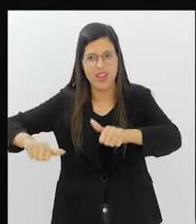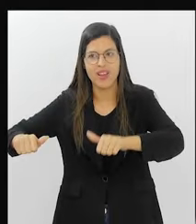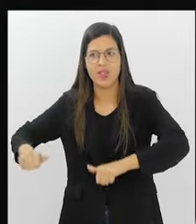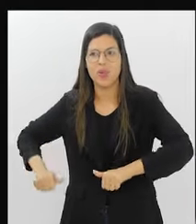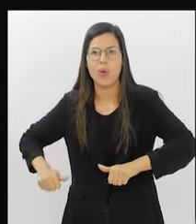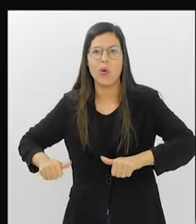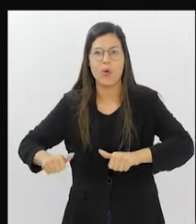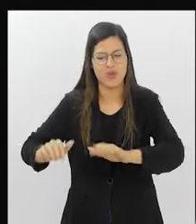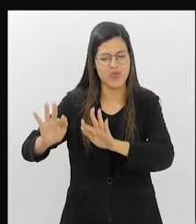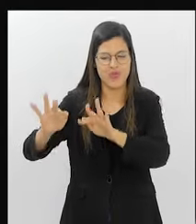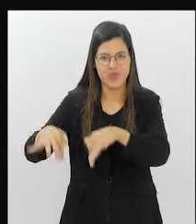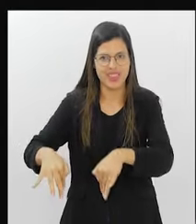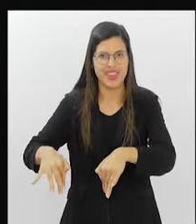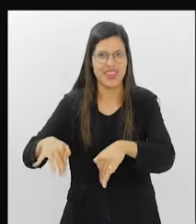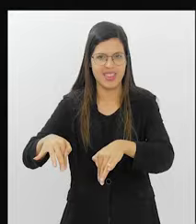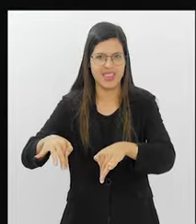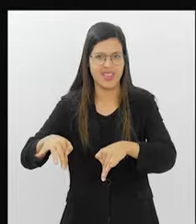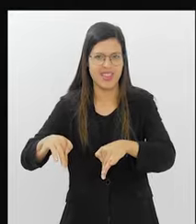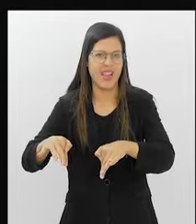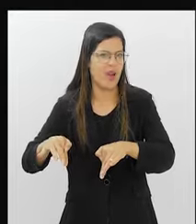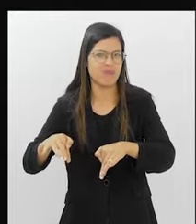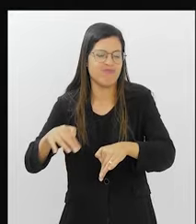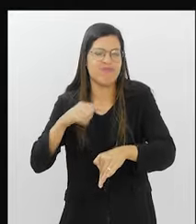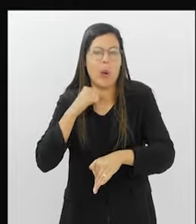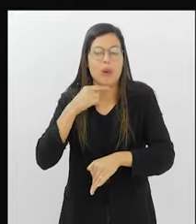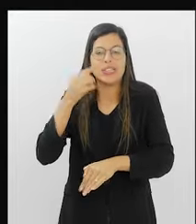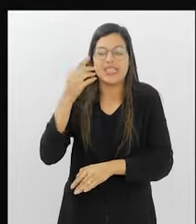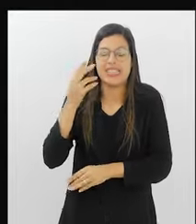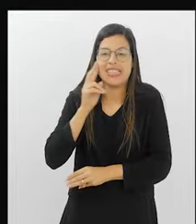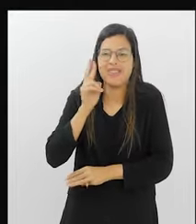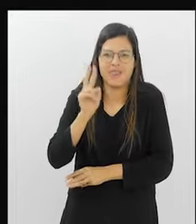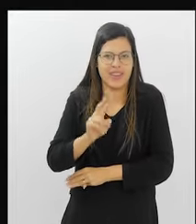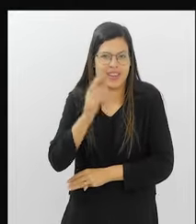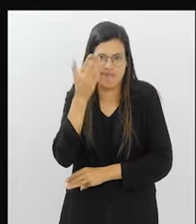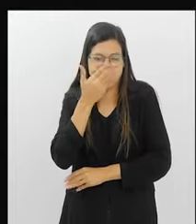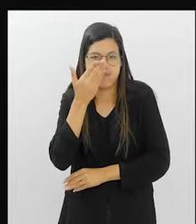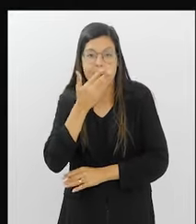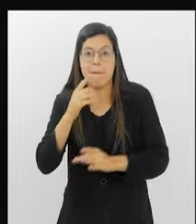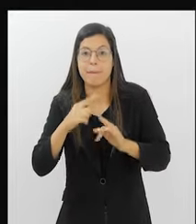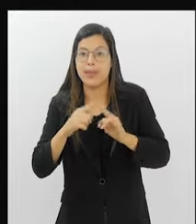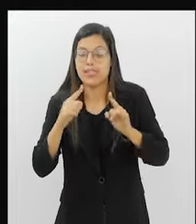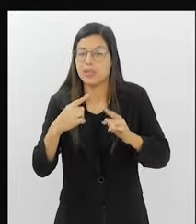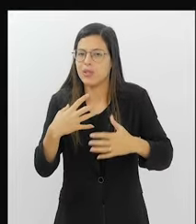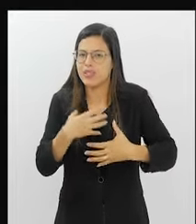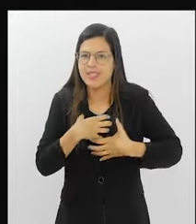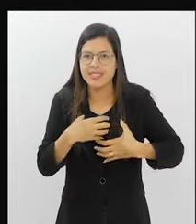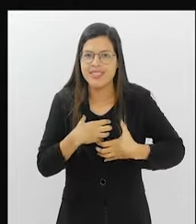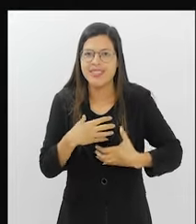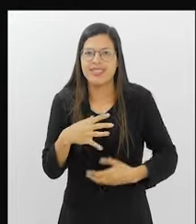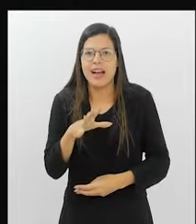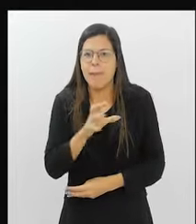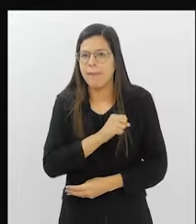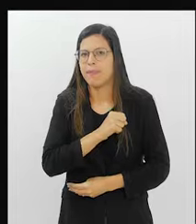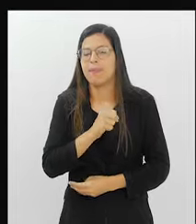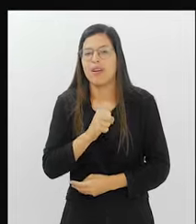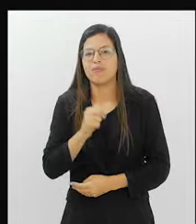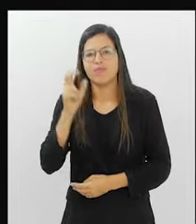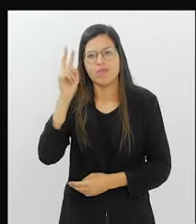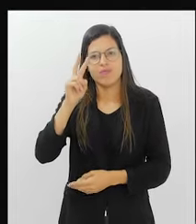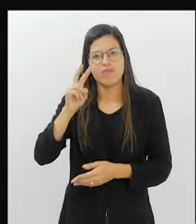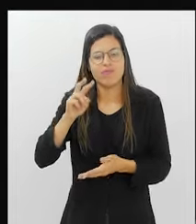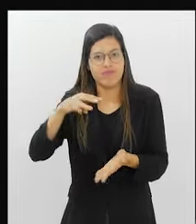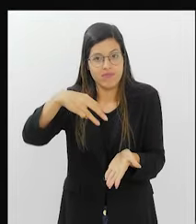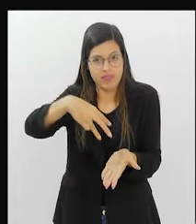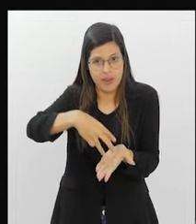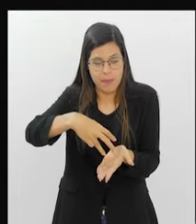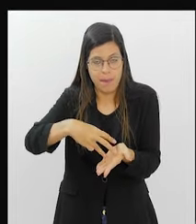do jurado e que se apresentavam assim porque ali no final não não se vê nada mas eu já ficava enlouquecida eu lembro a primeira vez